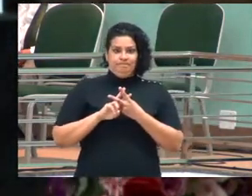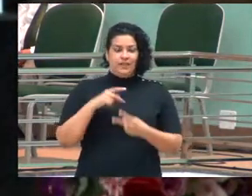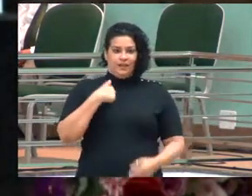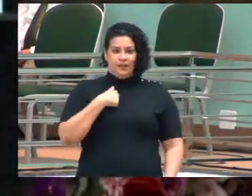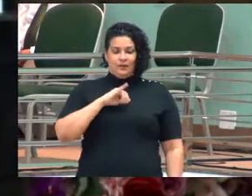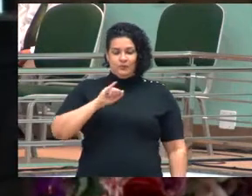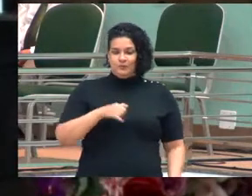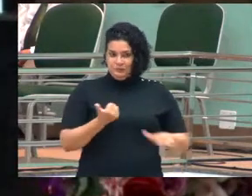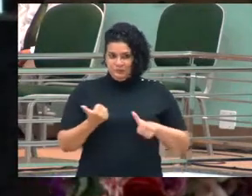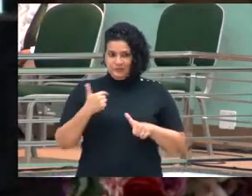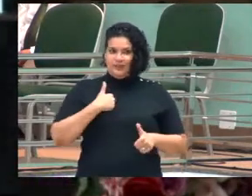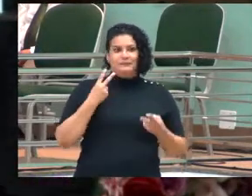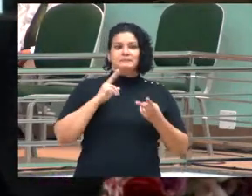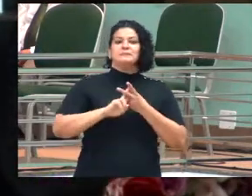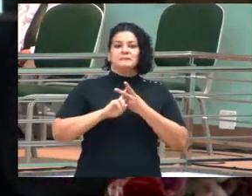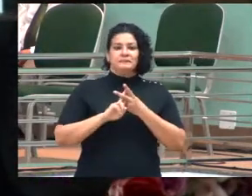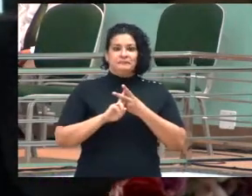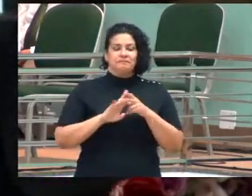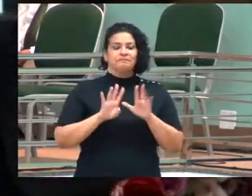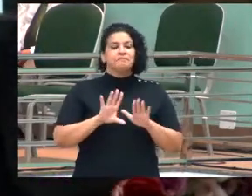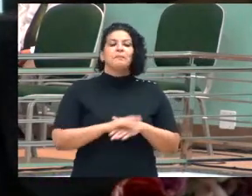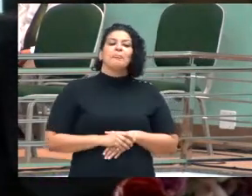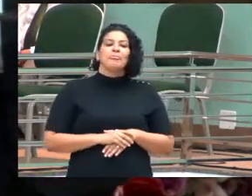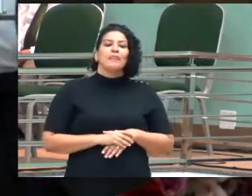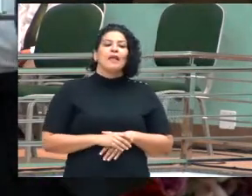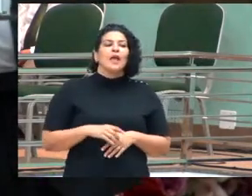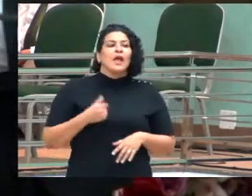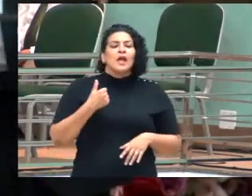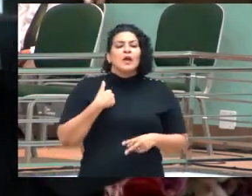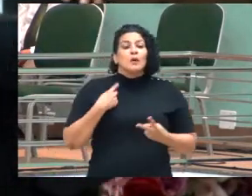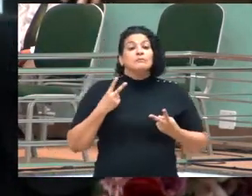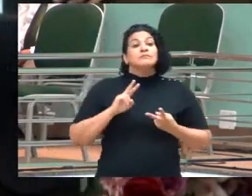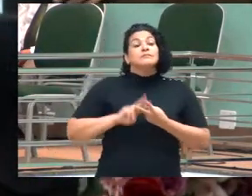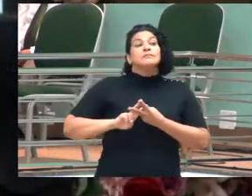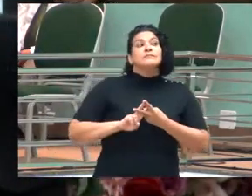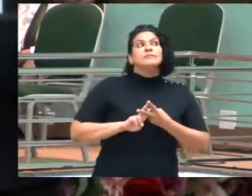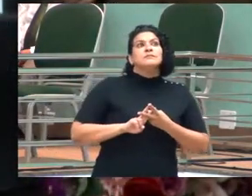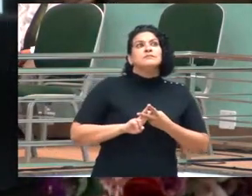que foi dada uma festa. Uma grande festa.